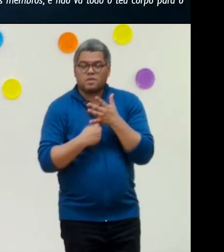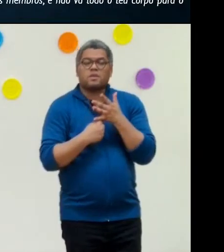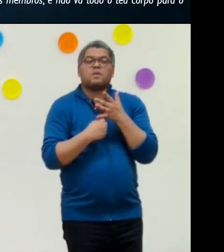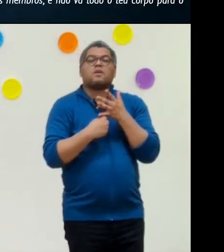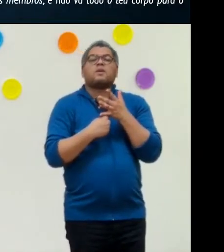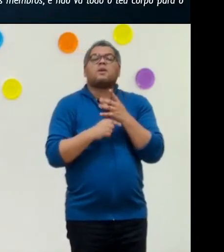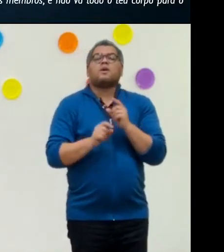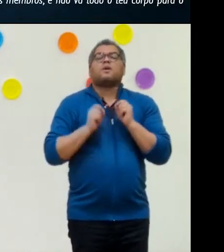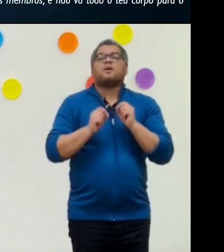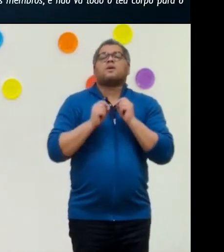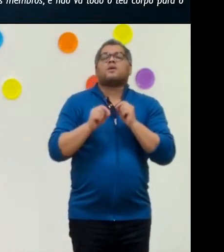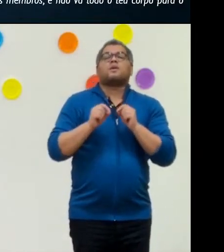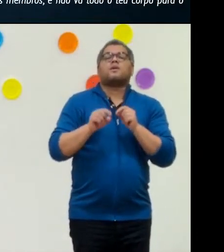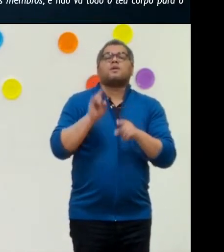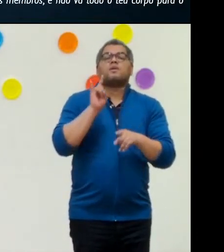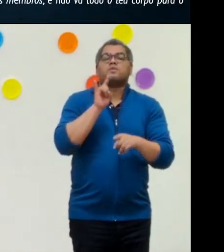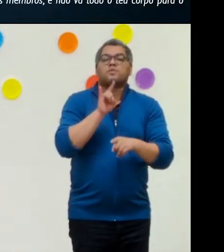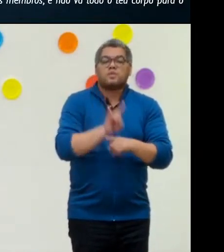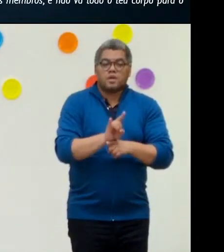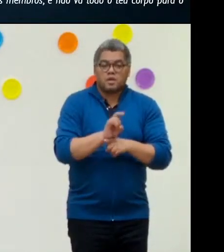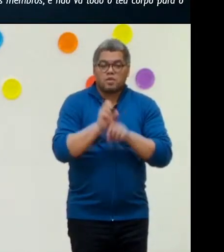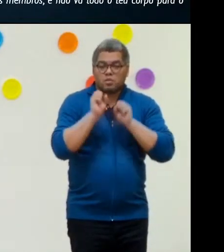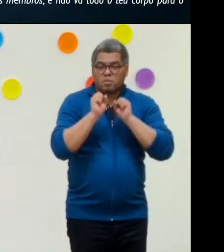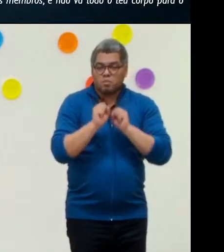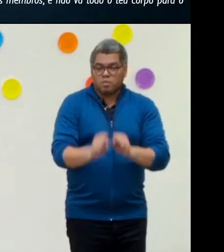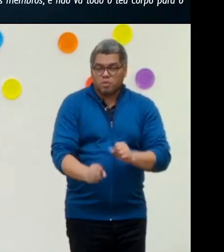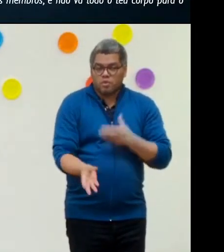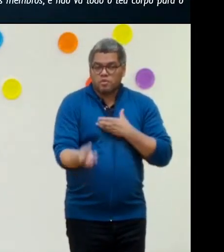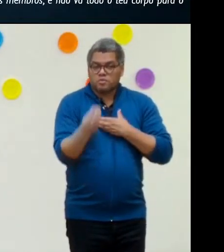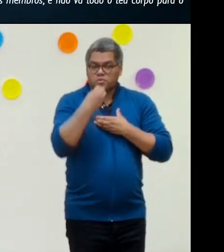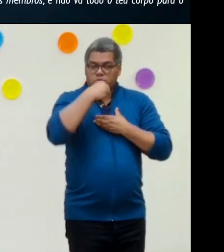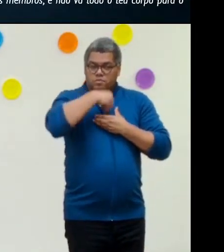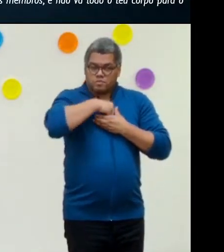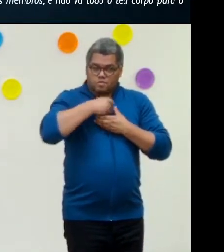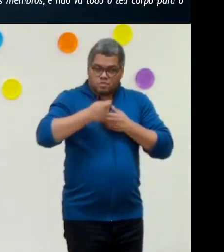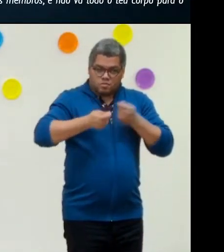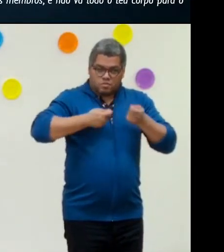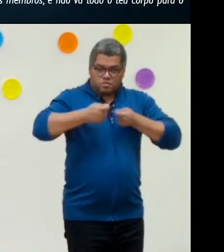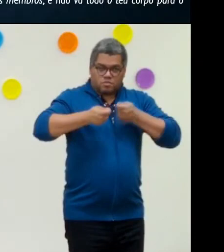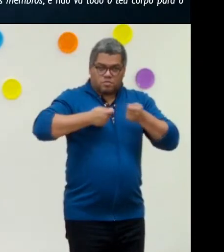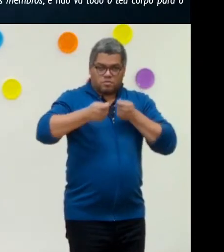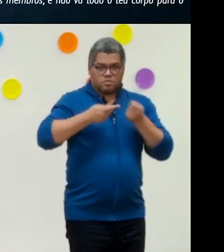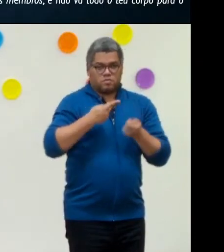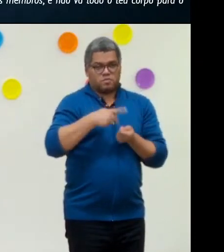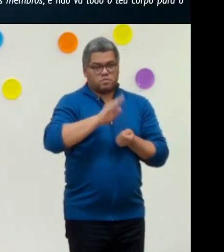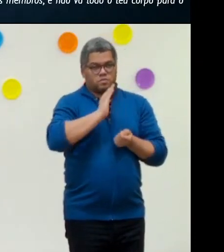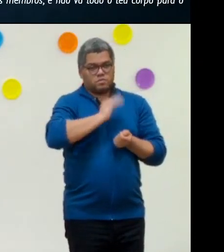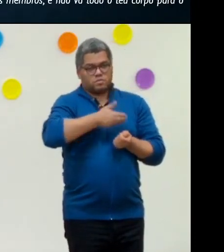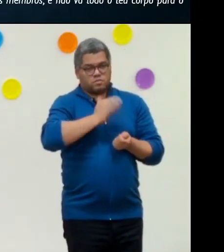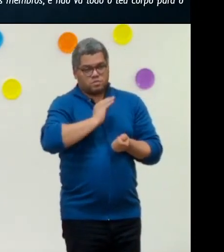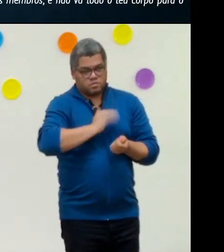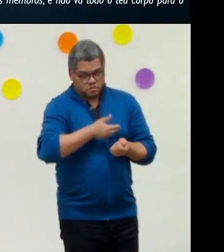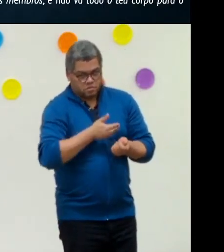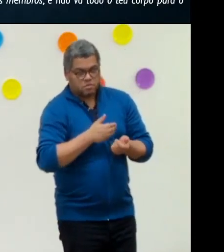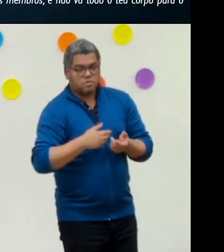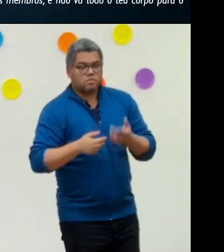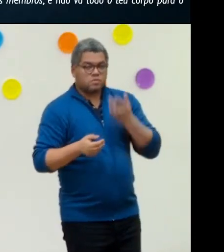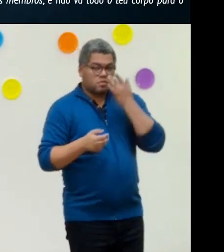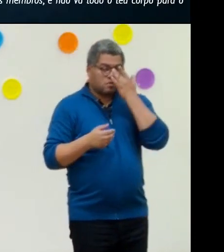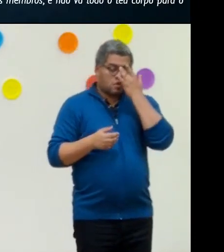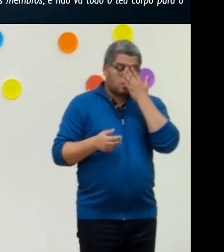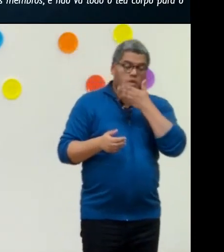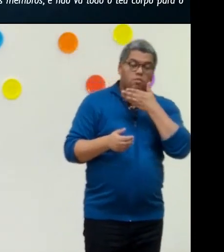controle do seu coração. Lembra lá? Se o teu olho direito te faz pecar, arranca. Se tua mão direita, arranca. É